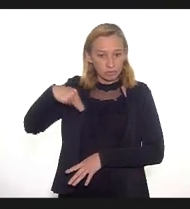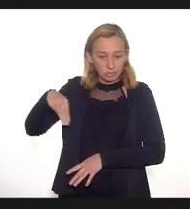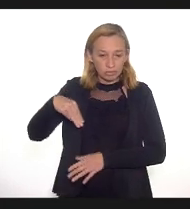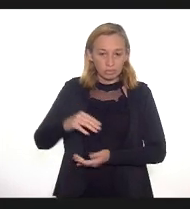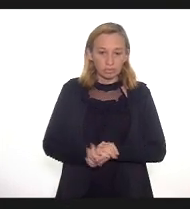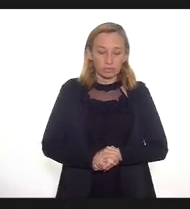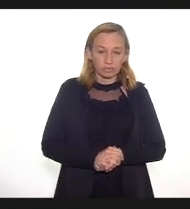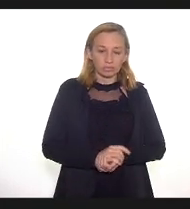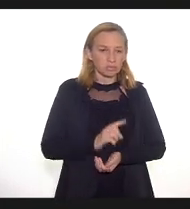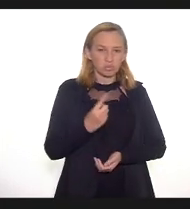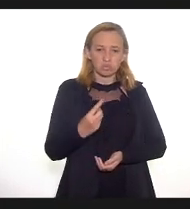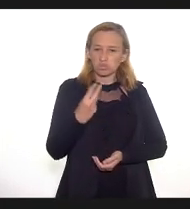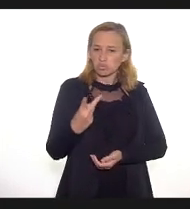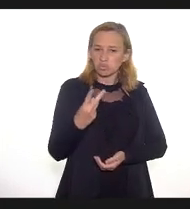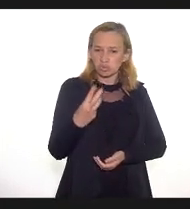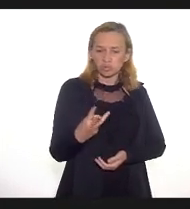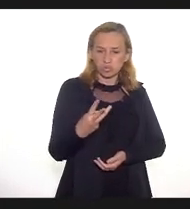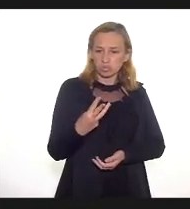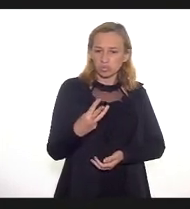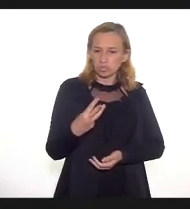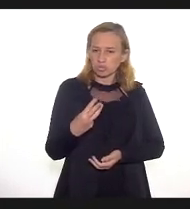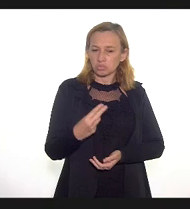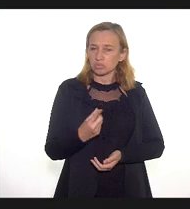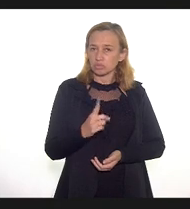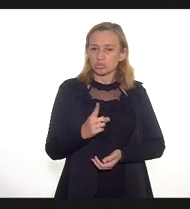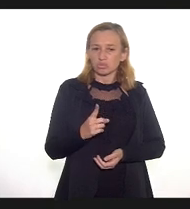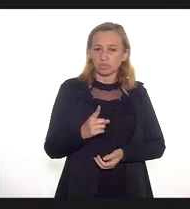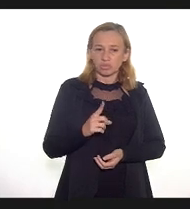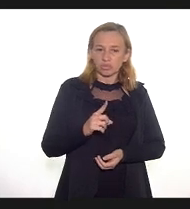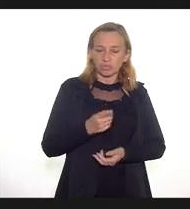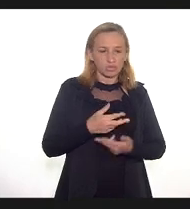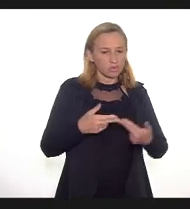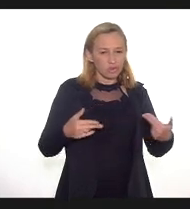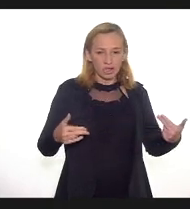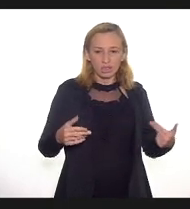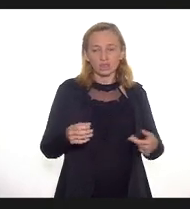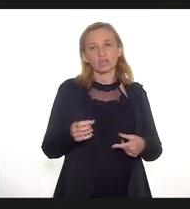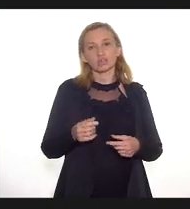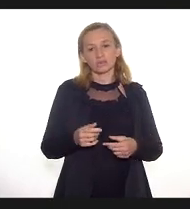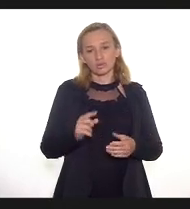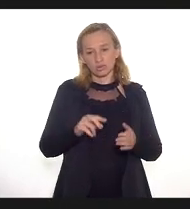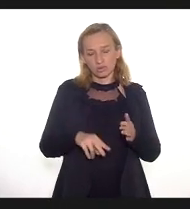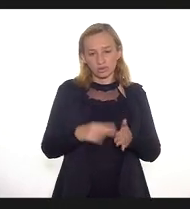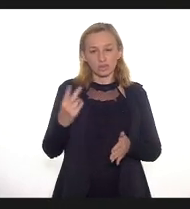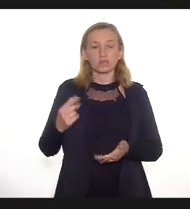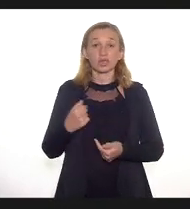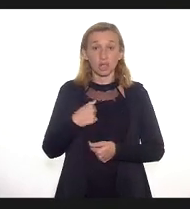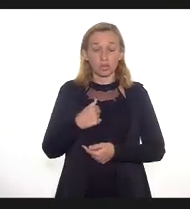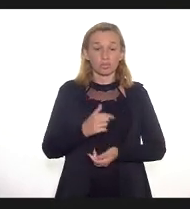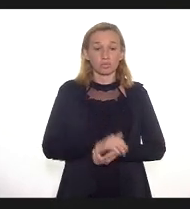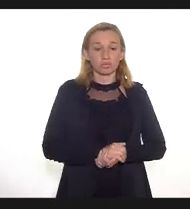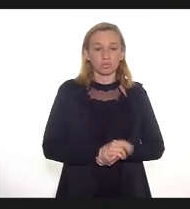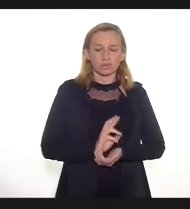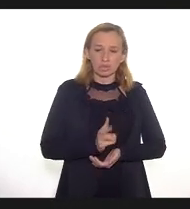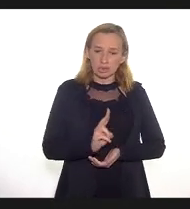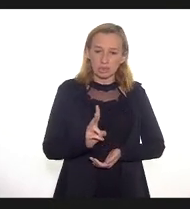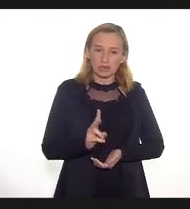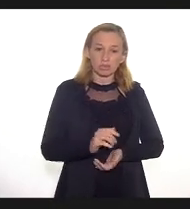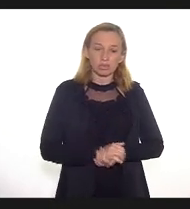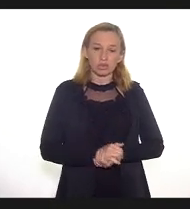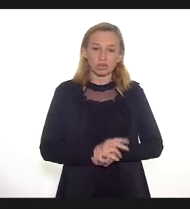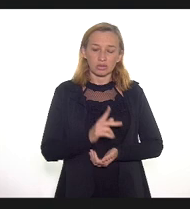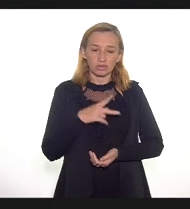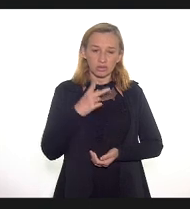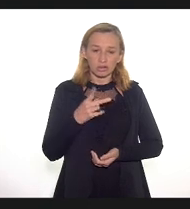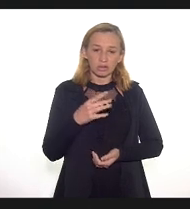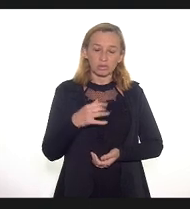Não foi uma ou duas vezes, não. Não foi uma ou duas vezes, não. Foram inúmeras vezes que eu sempre declaro o quanto